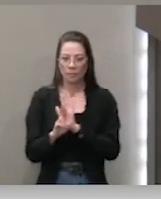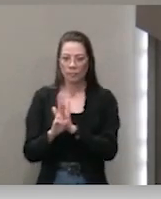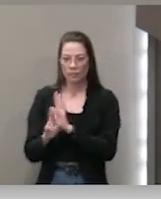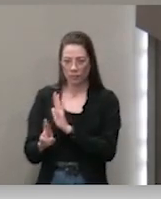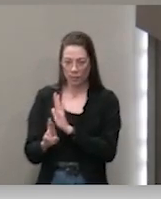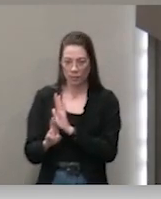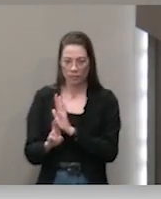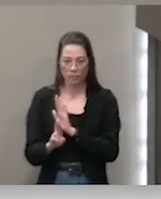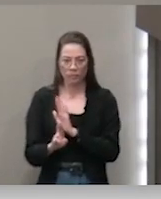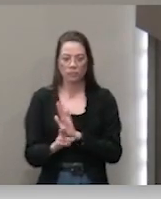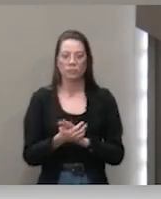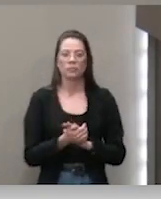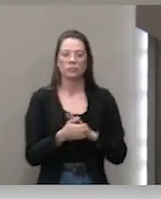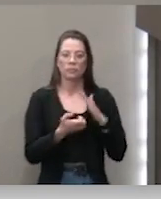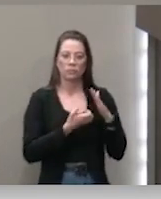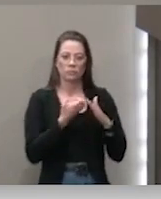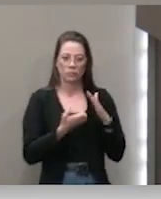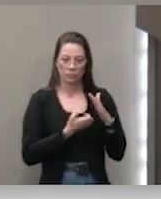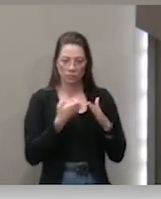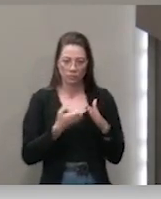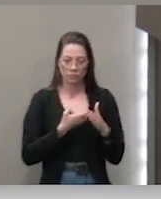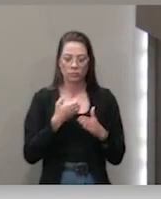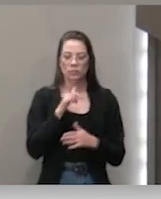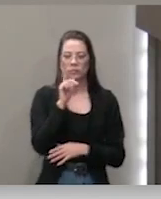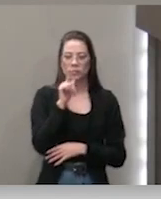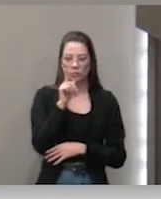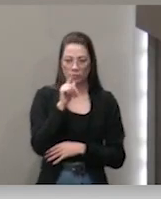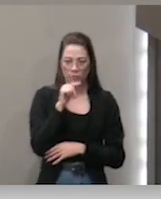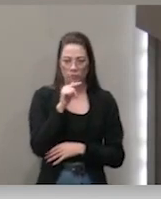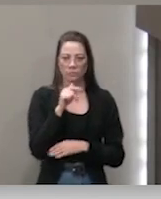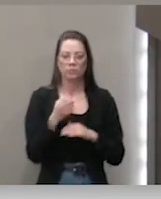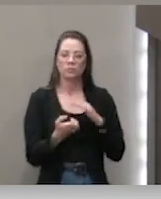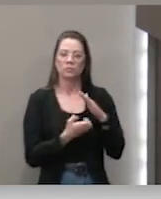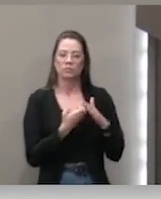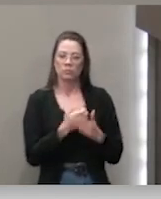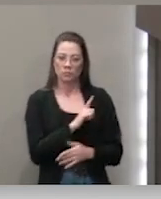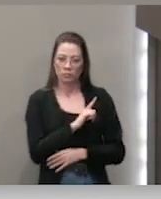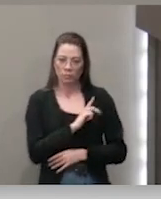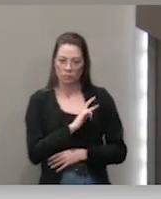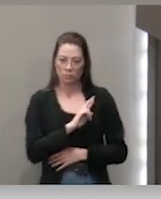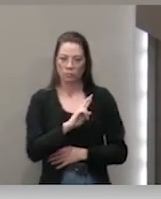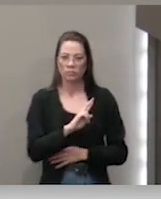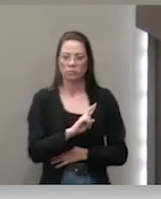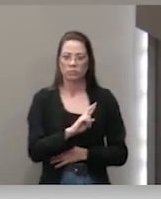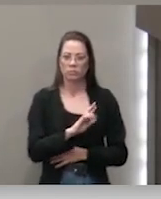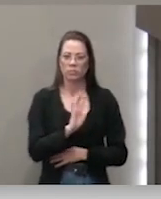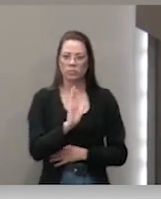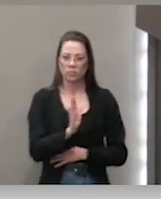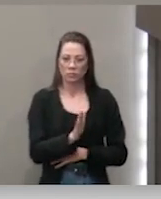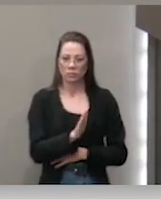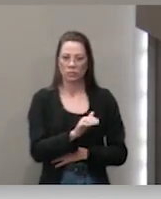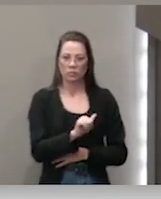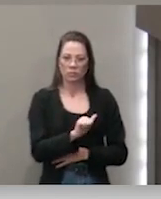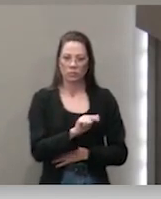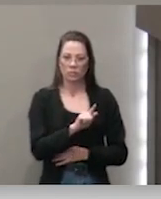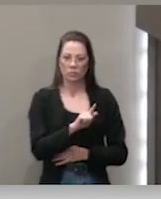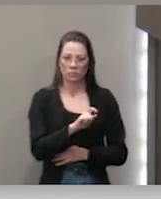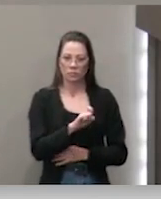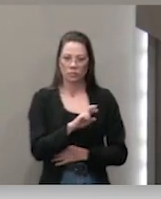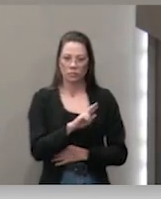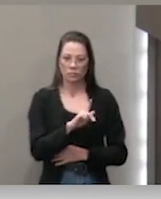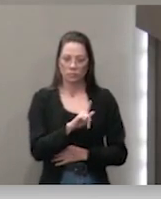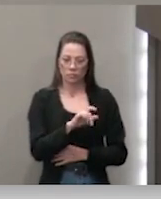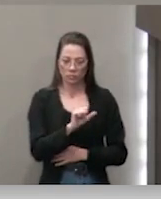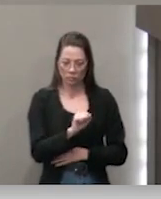representantes da EGE, que foram convidados, representantes da AGERGS também, né? Que